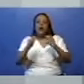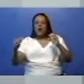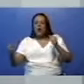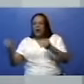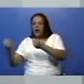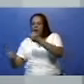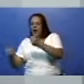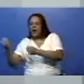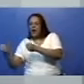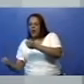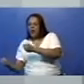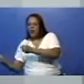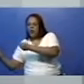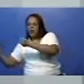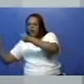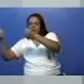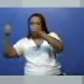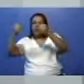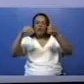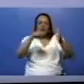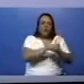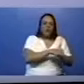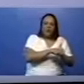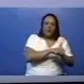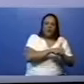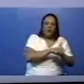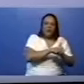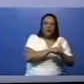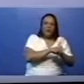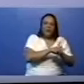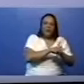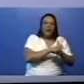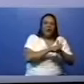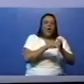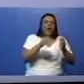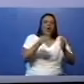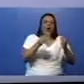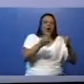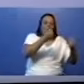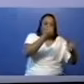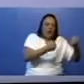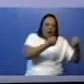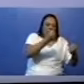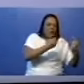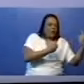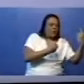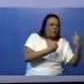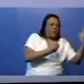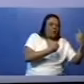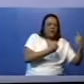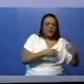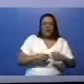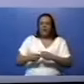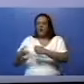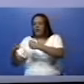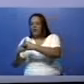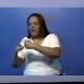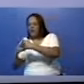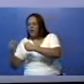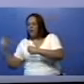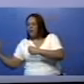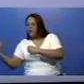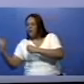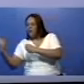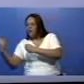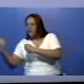é o carro chegou. Não importa se o meu sujeito vem depois. O carro é singular, o meu verbo também vai para o singular. Ou chegaram os carros,